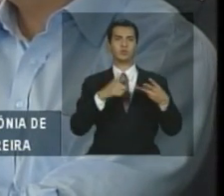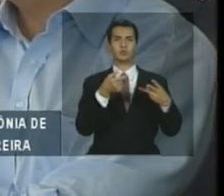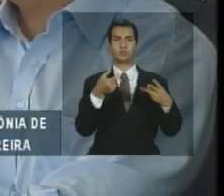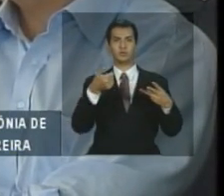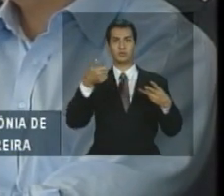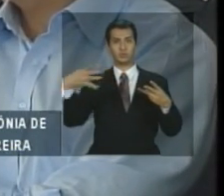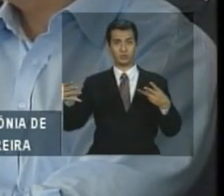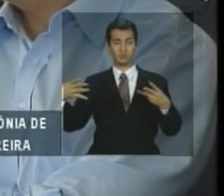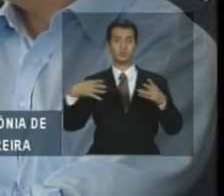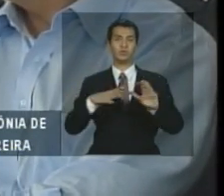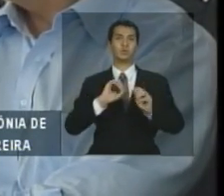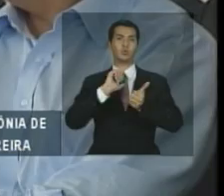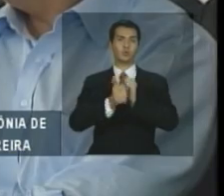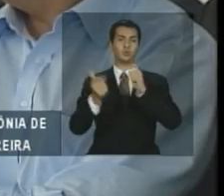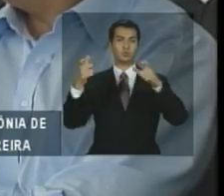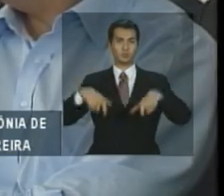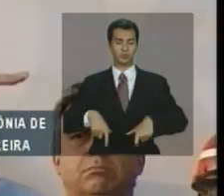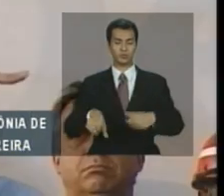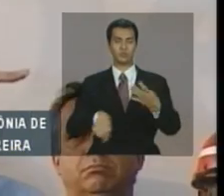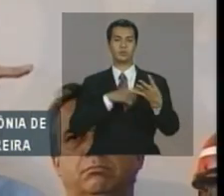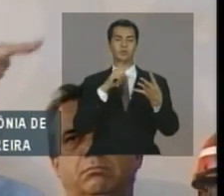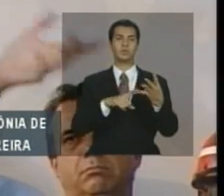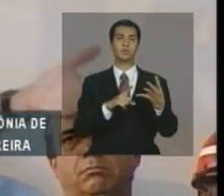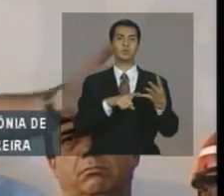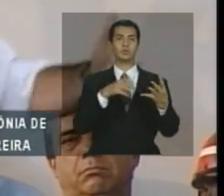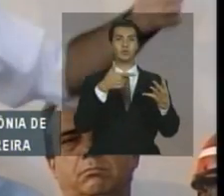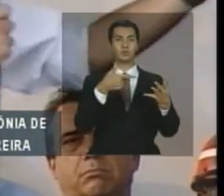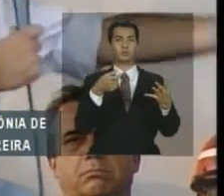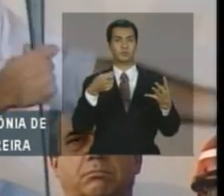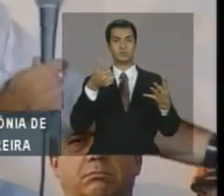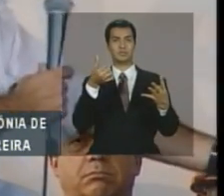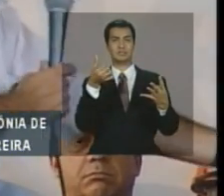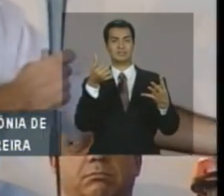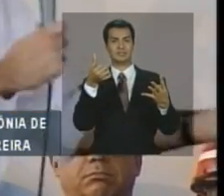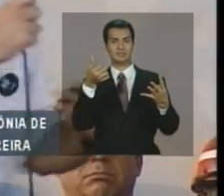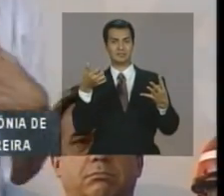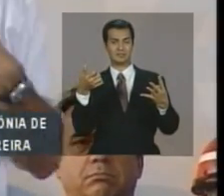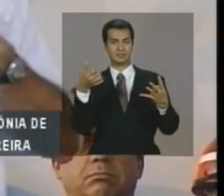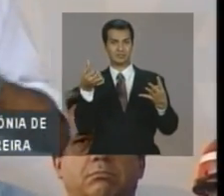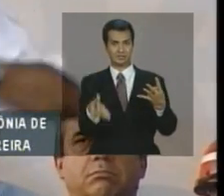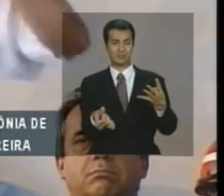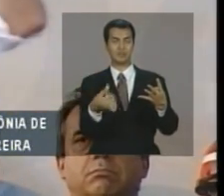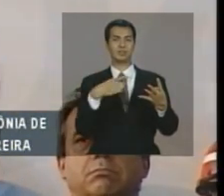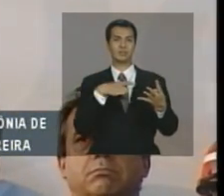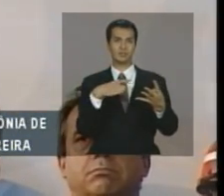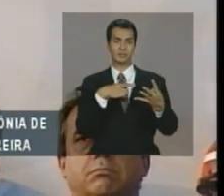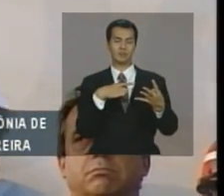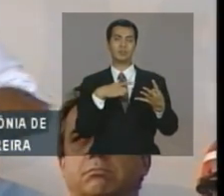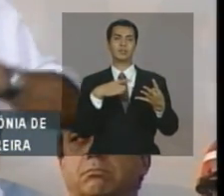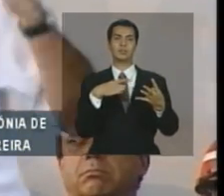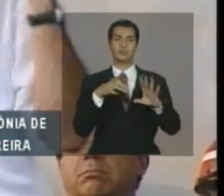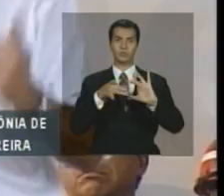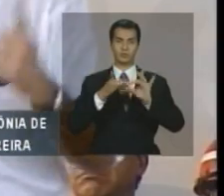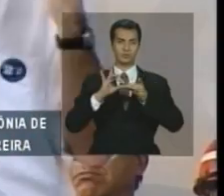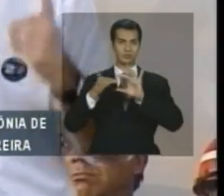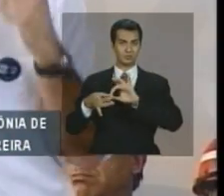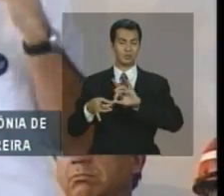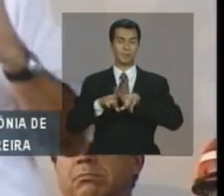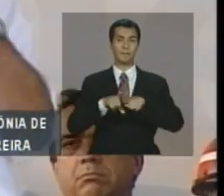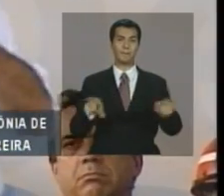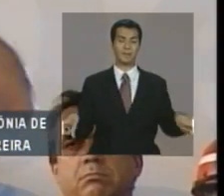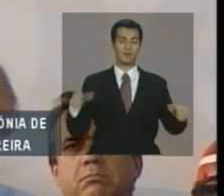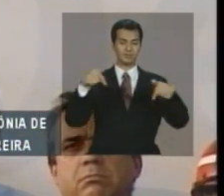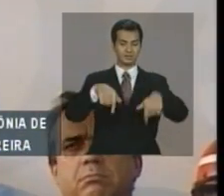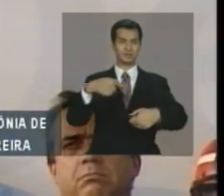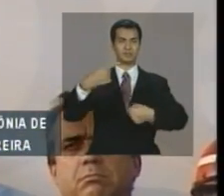2016, Olimpíadas, os cariocas já estavam querendo enforcar 2015. Mas não vai dar, porque a gente vai completar 450 anos. Mas em 447